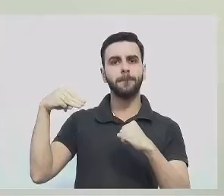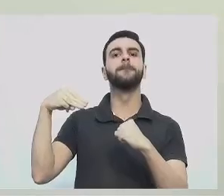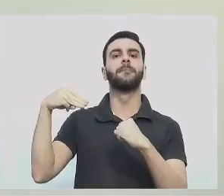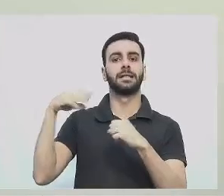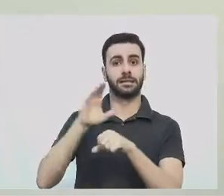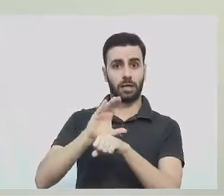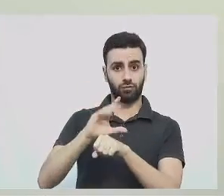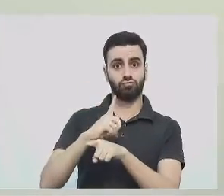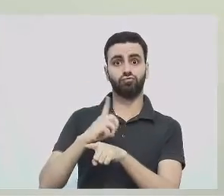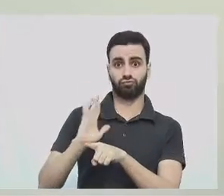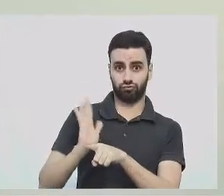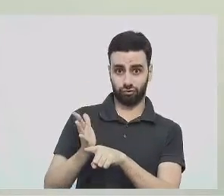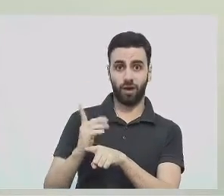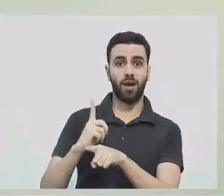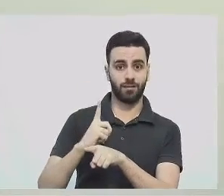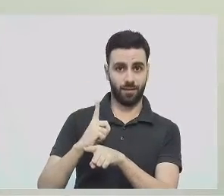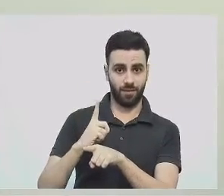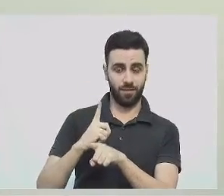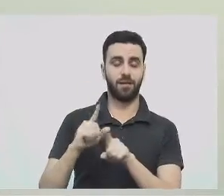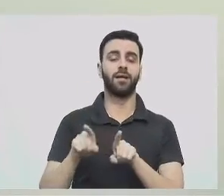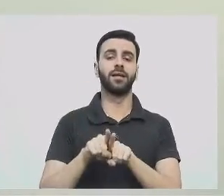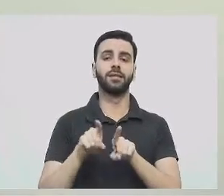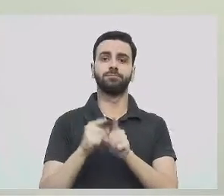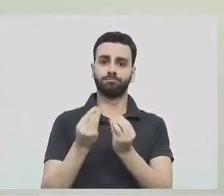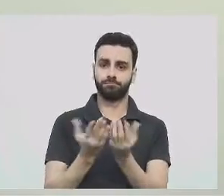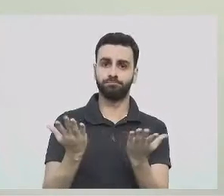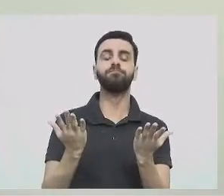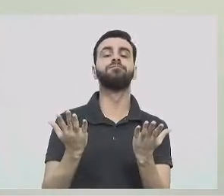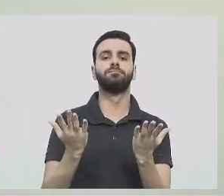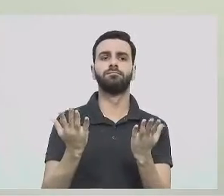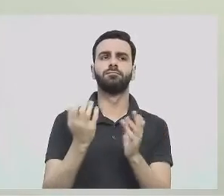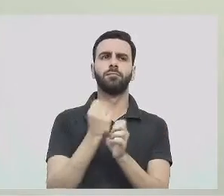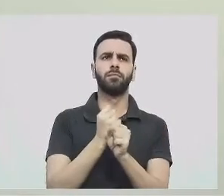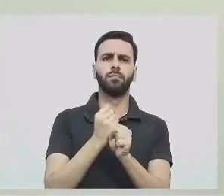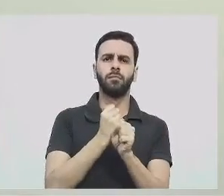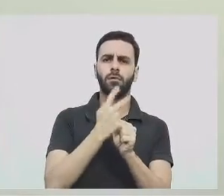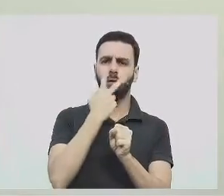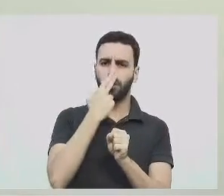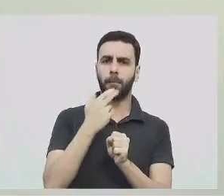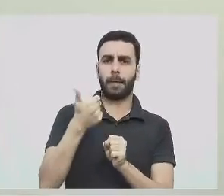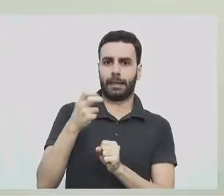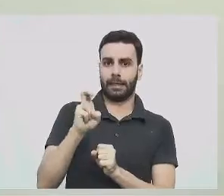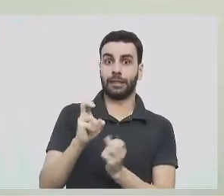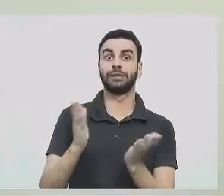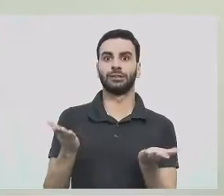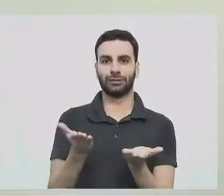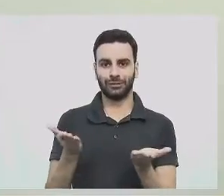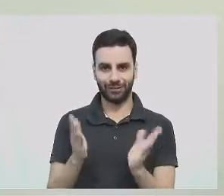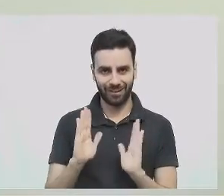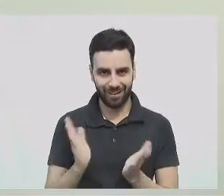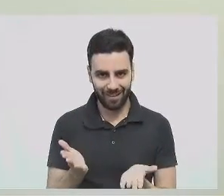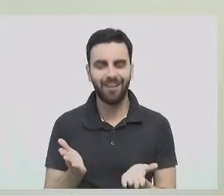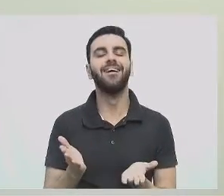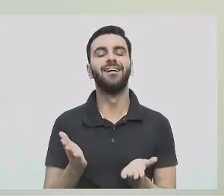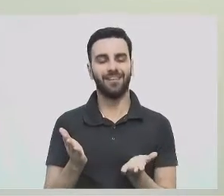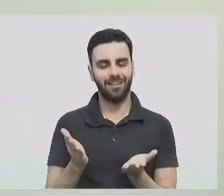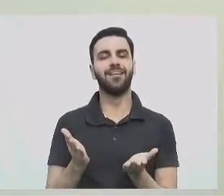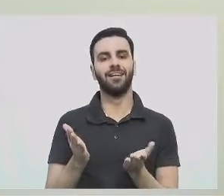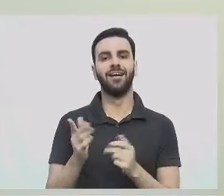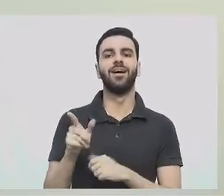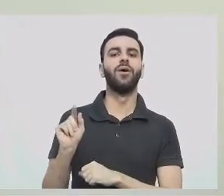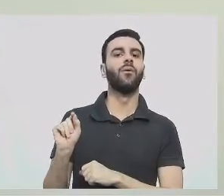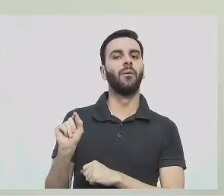pela instituição, sendo no ano de 15º ano de sua